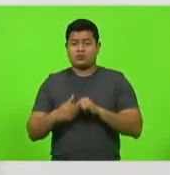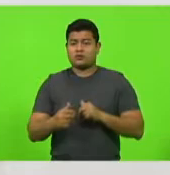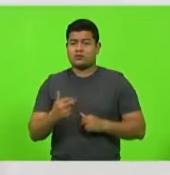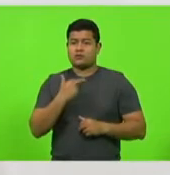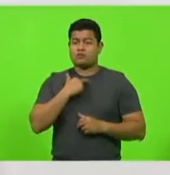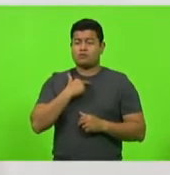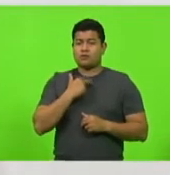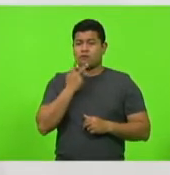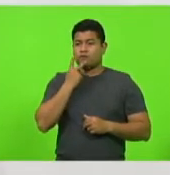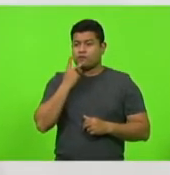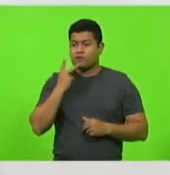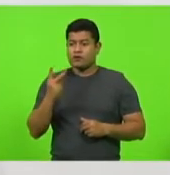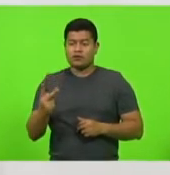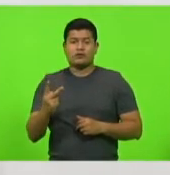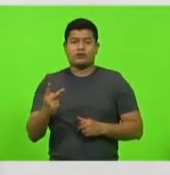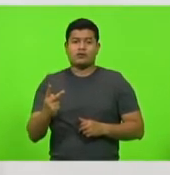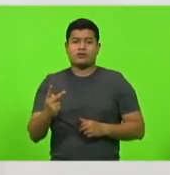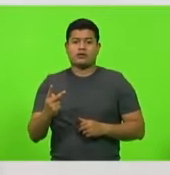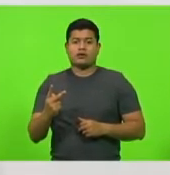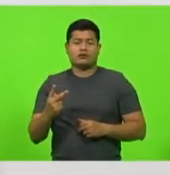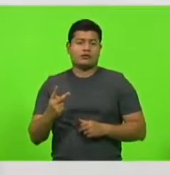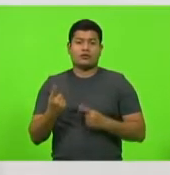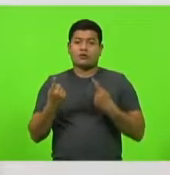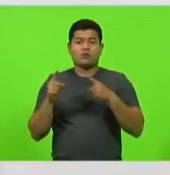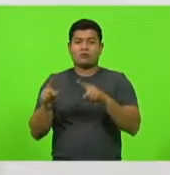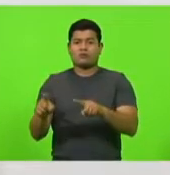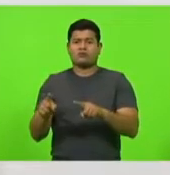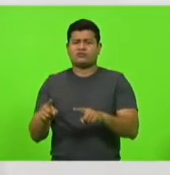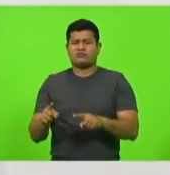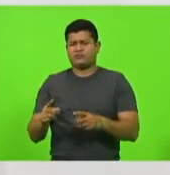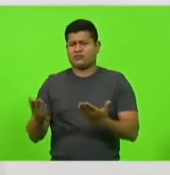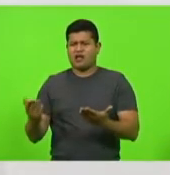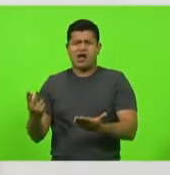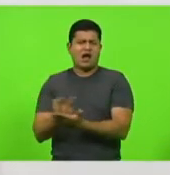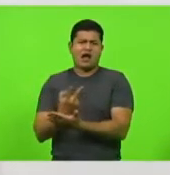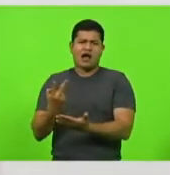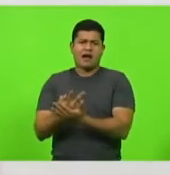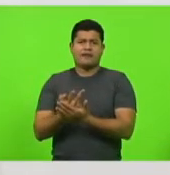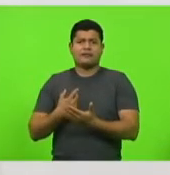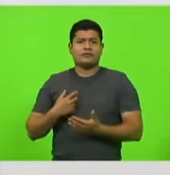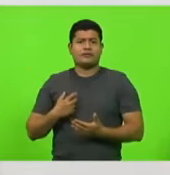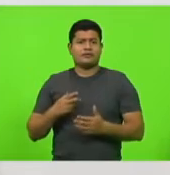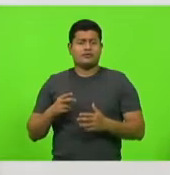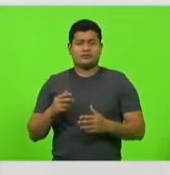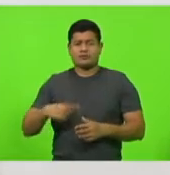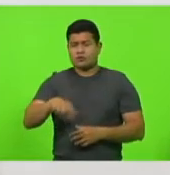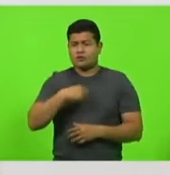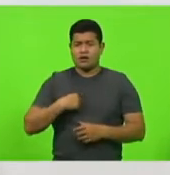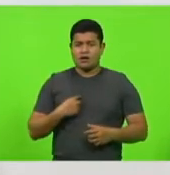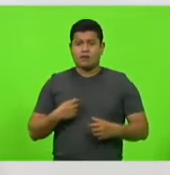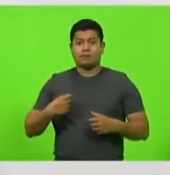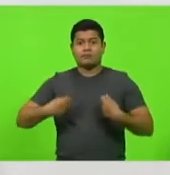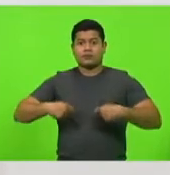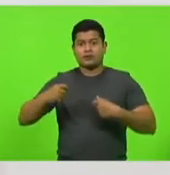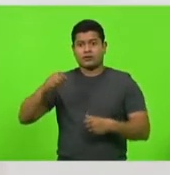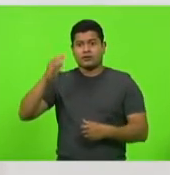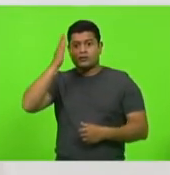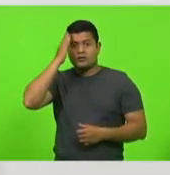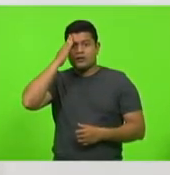palpite. Falso. Ninguém precisa ser matemático para saber que o triângulo tem três